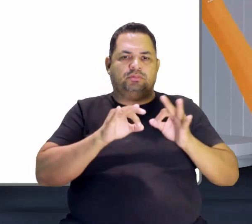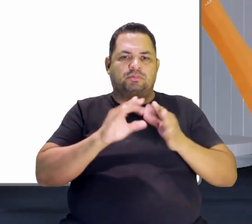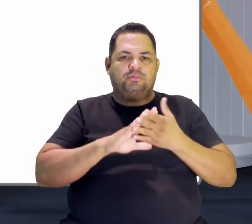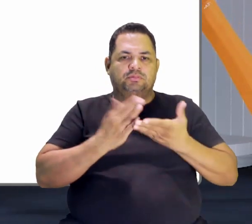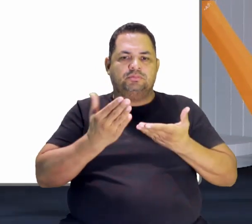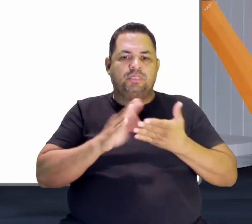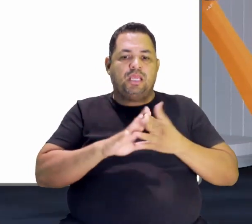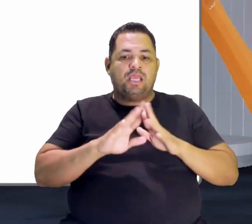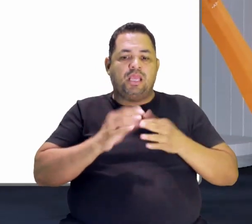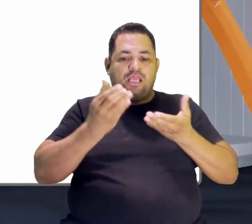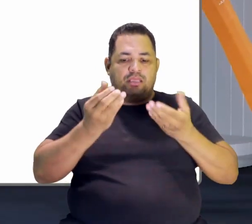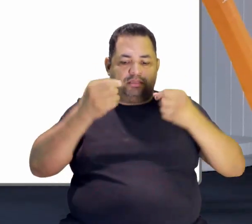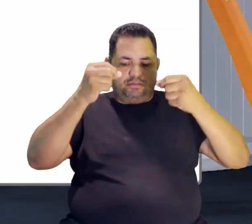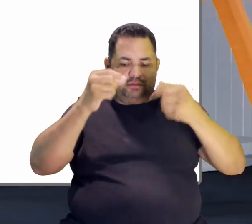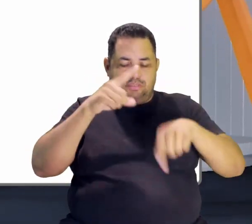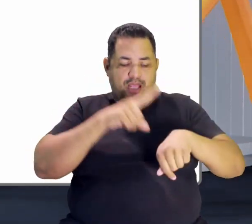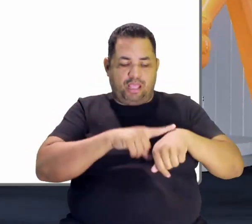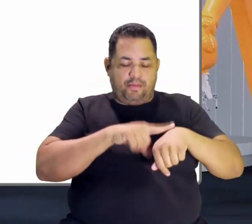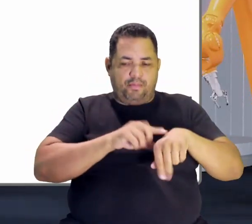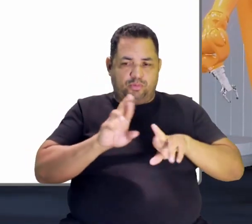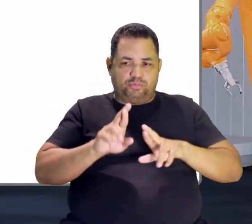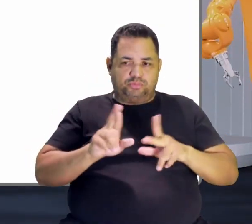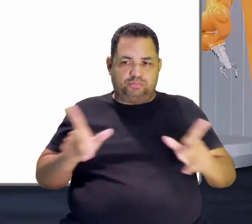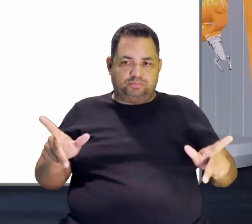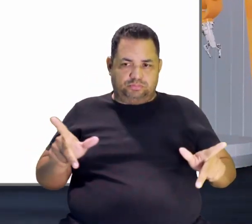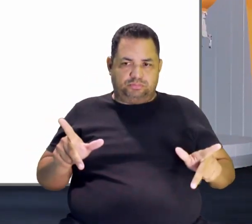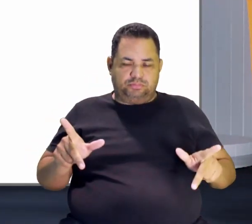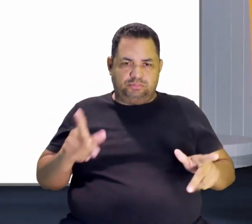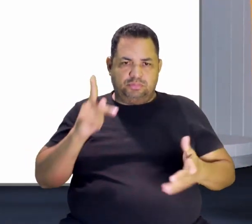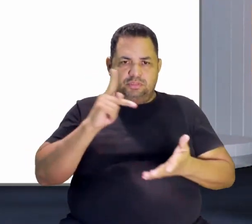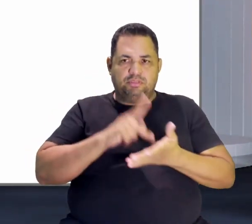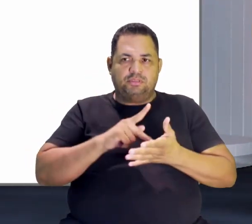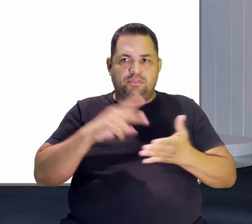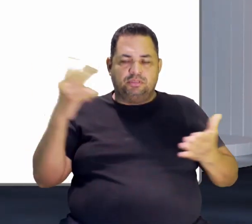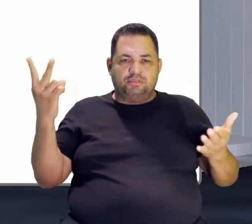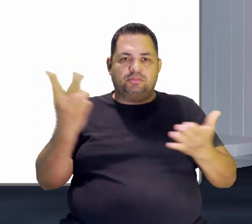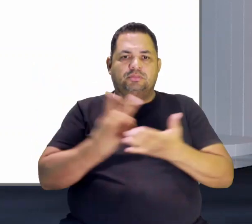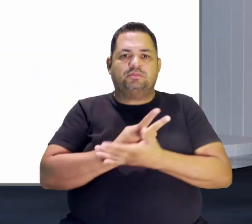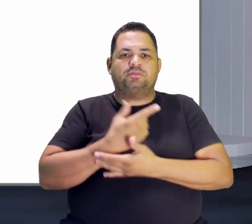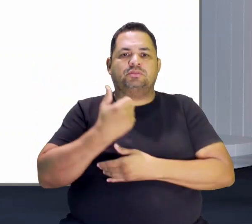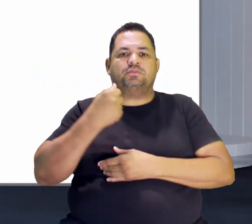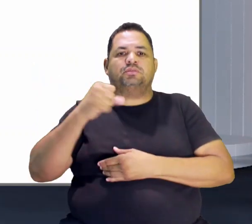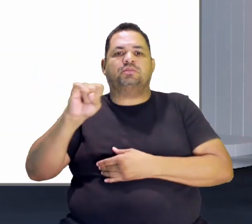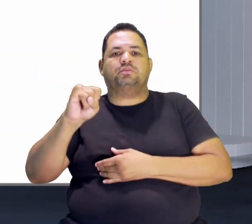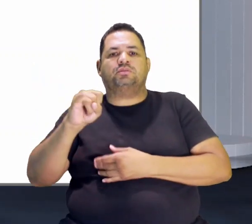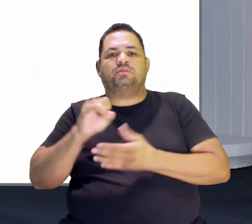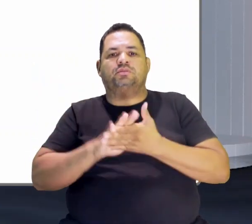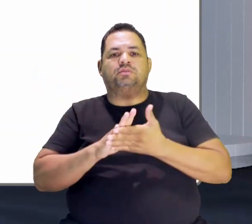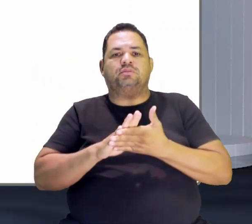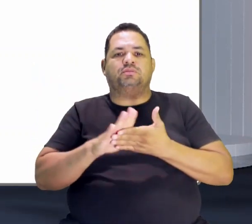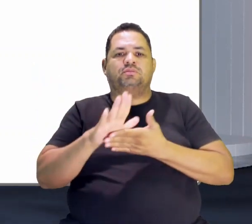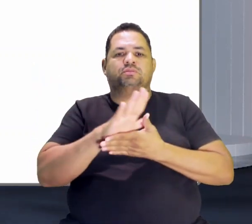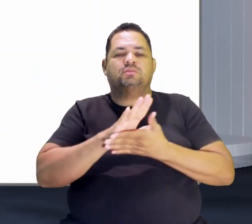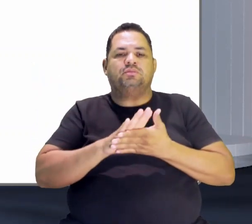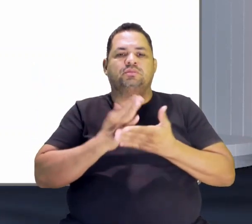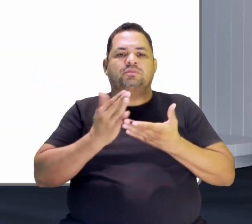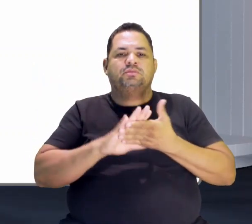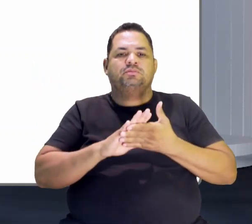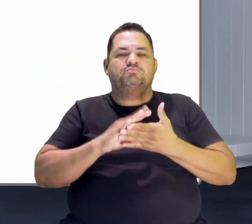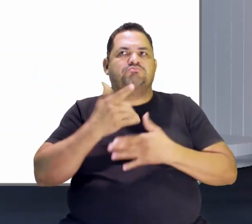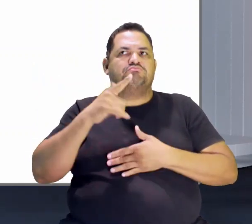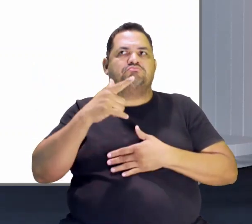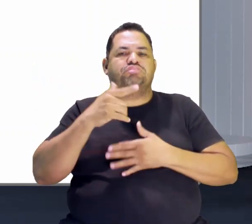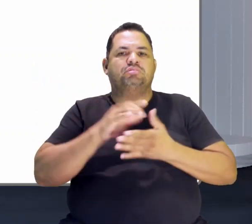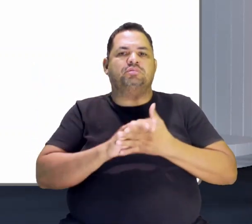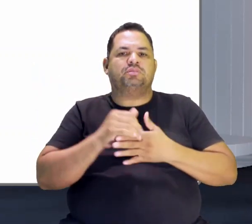queda diferente, tempos diferentes. A questão que, na verdade, aí que acontece, se você conseguir anular essa resistência do ar,